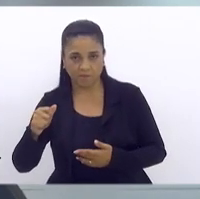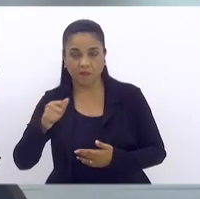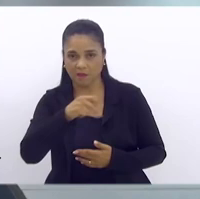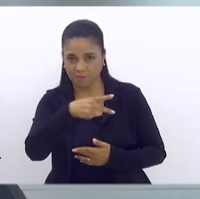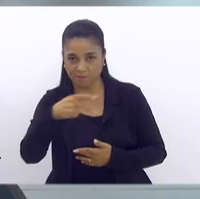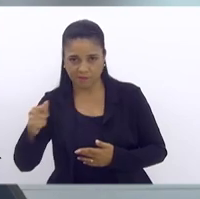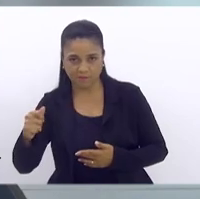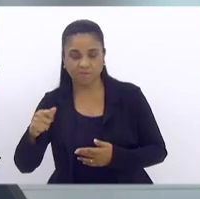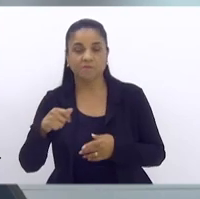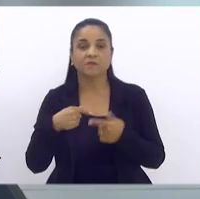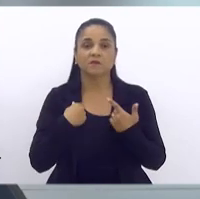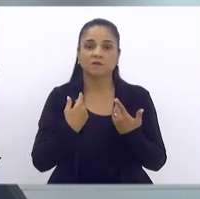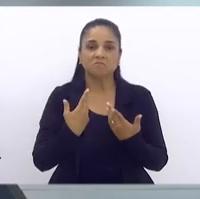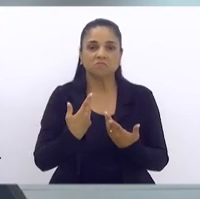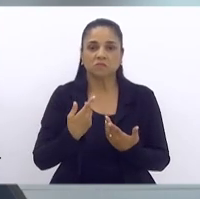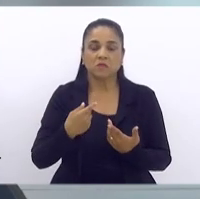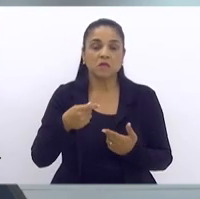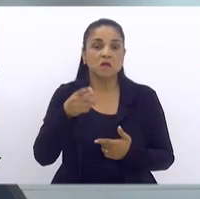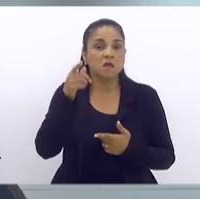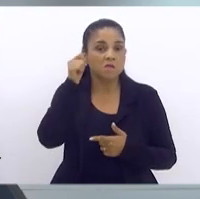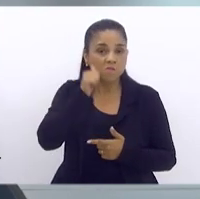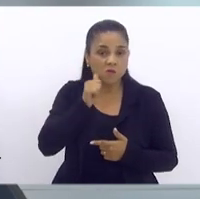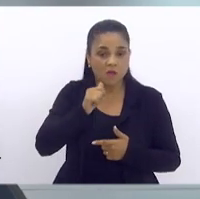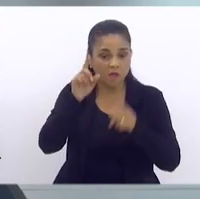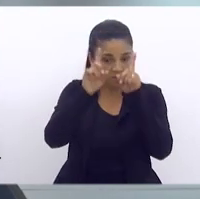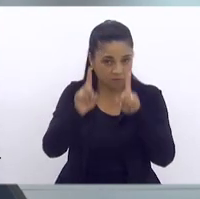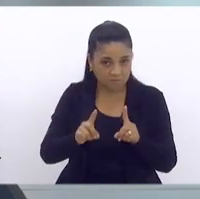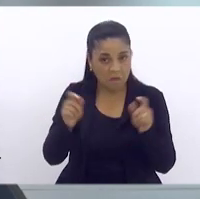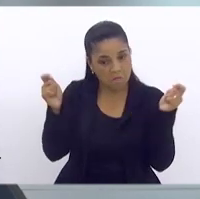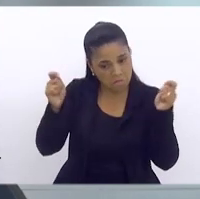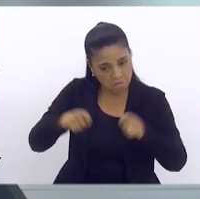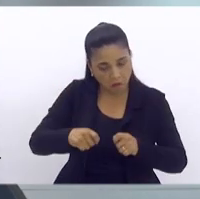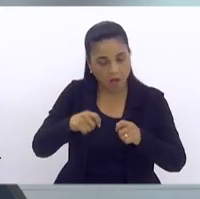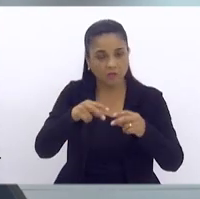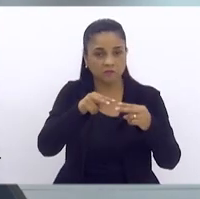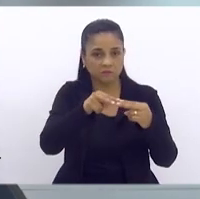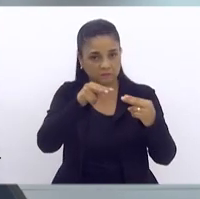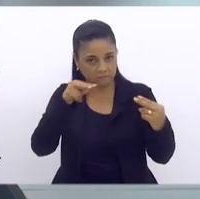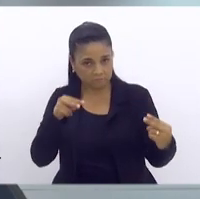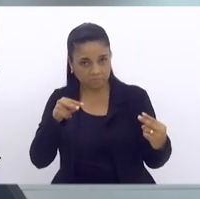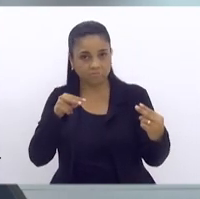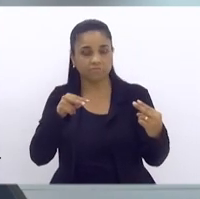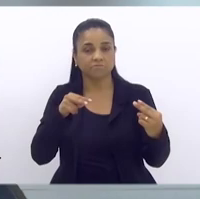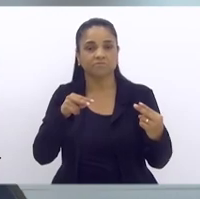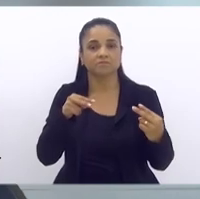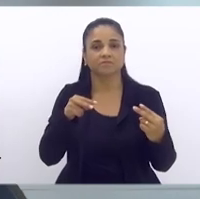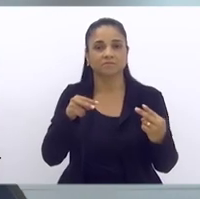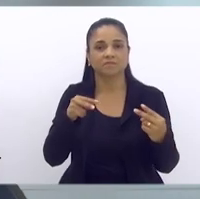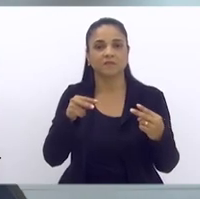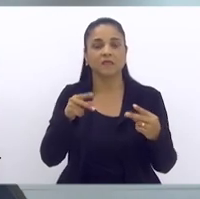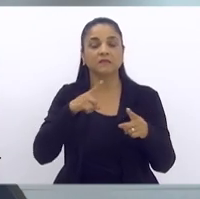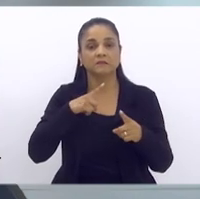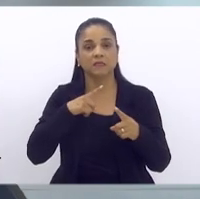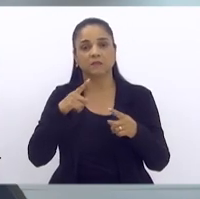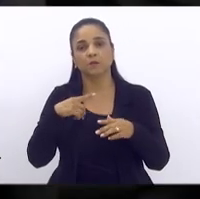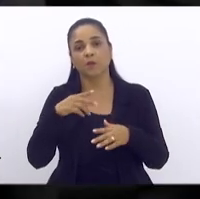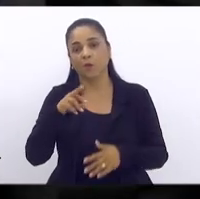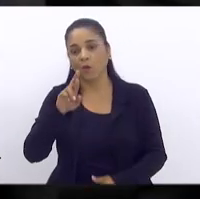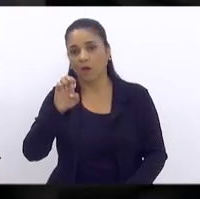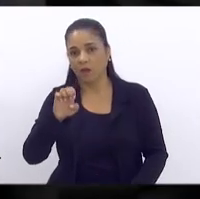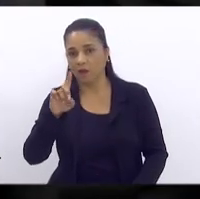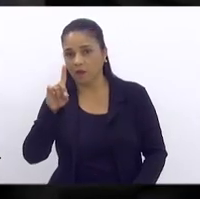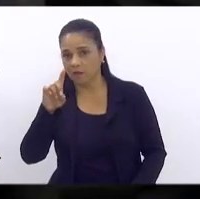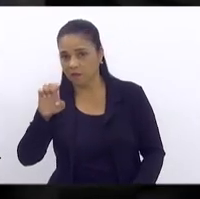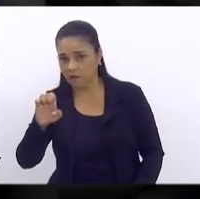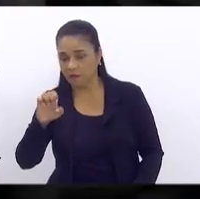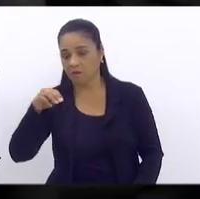não precisa baixar, a mulher com deficiência pode acessar também o sistema. E a gente tem também o Rede Mulher do Estado do Rio, que é